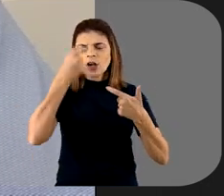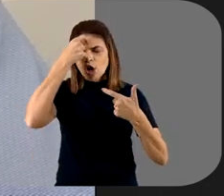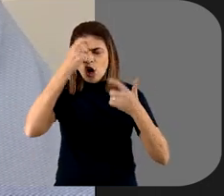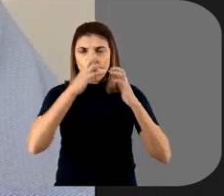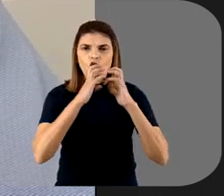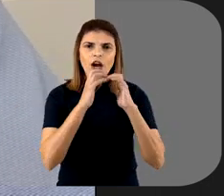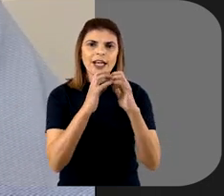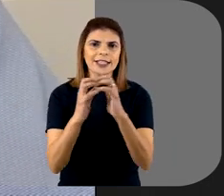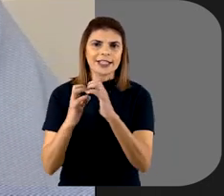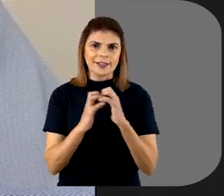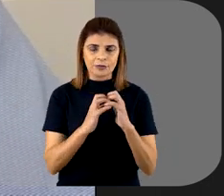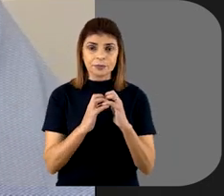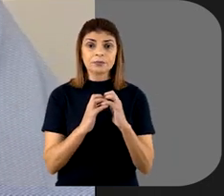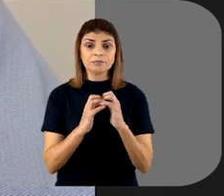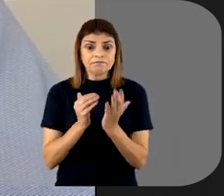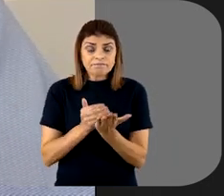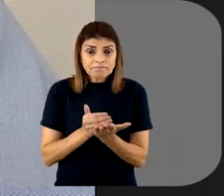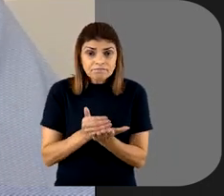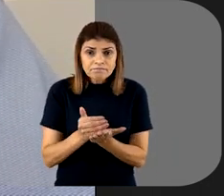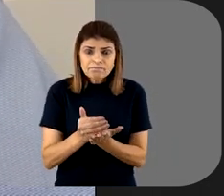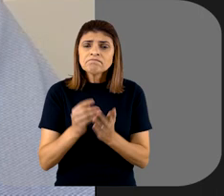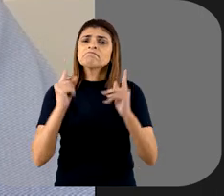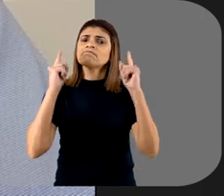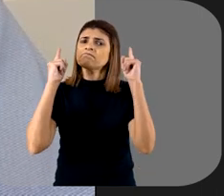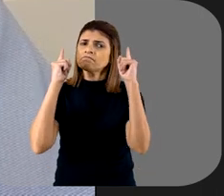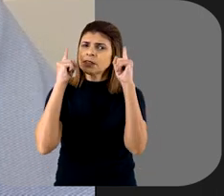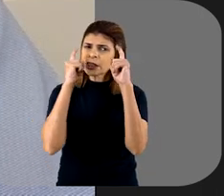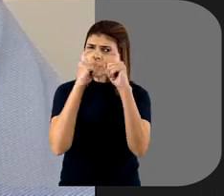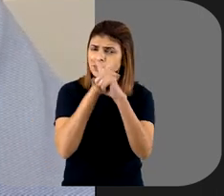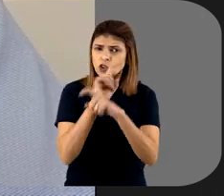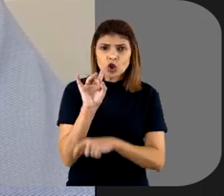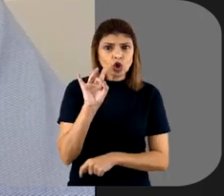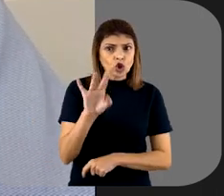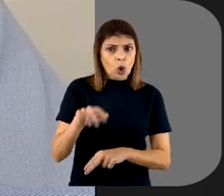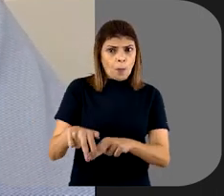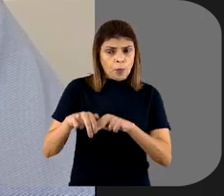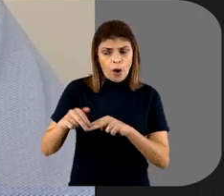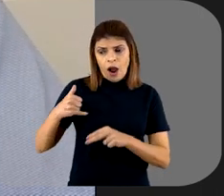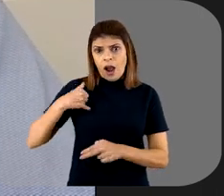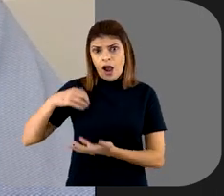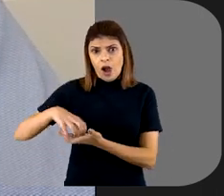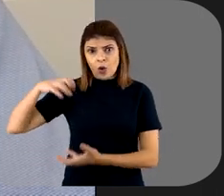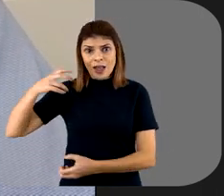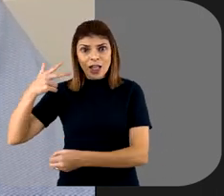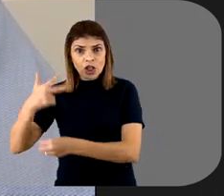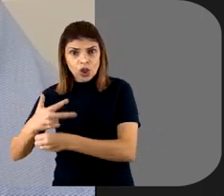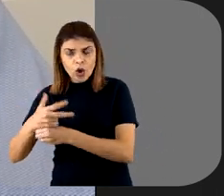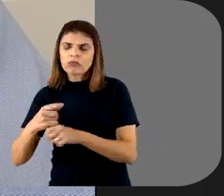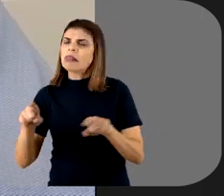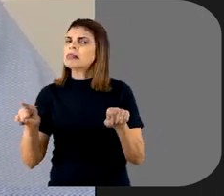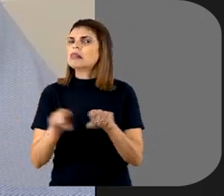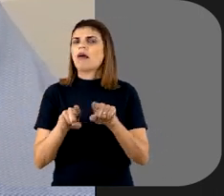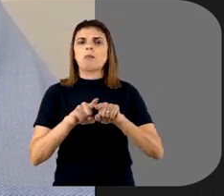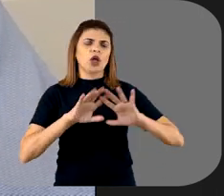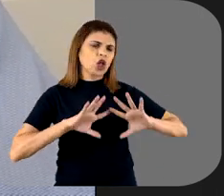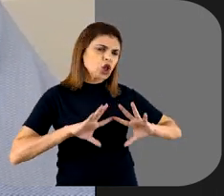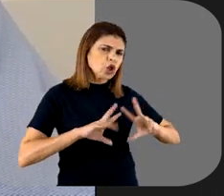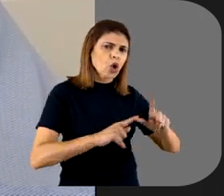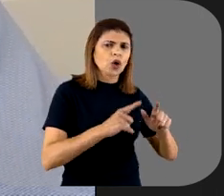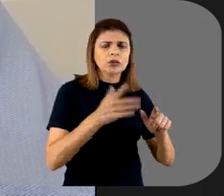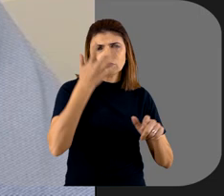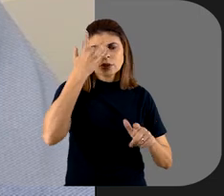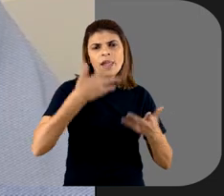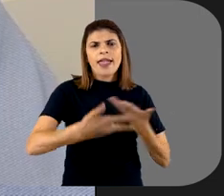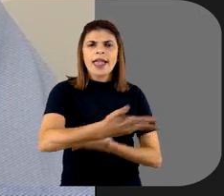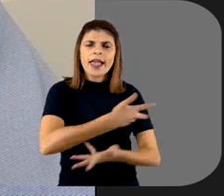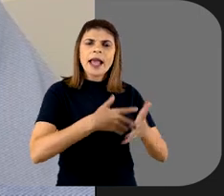das funções cognitivas. E o início foi difícil, não somente para os idosos, mas também para todo mundo da